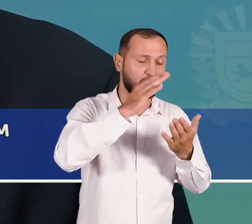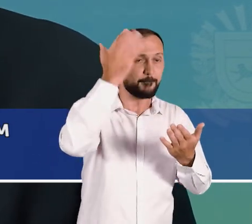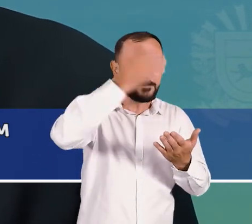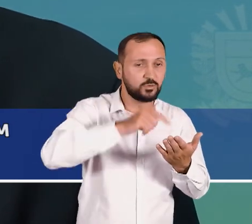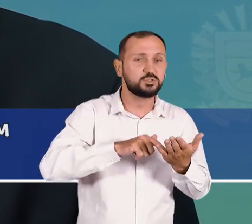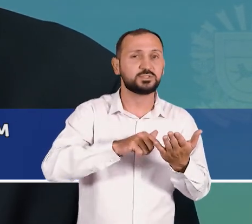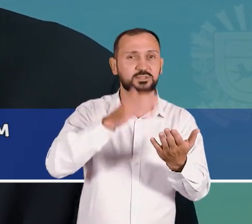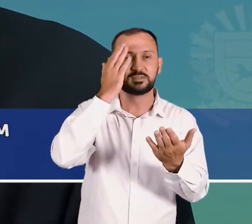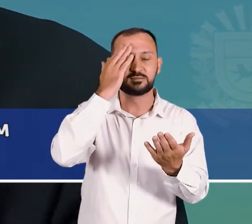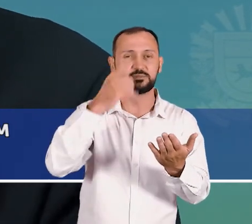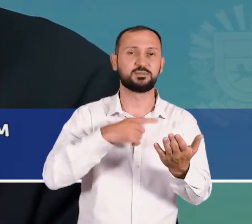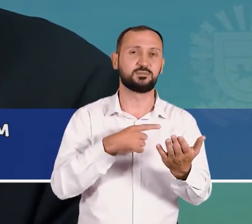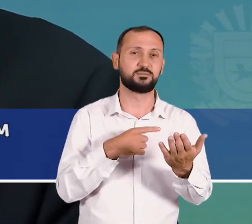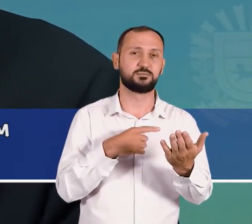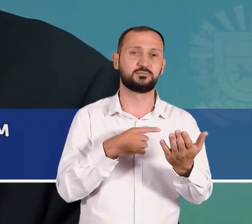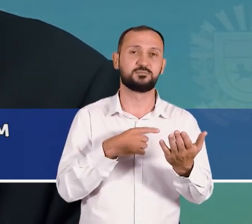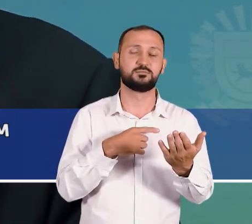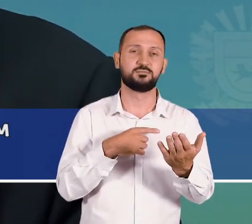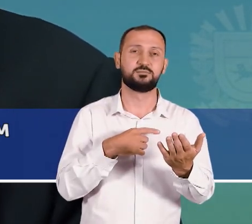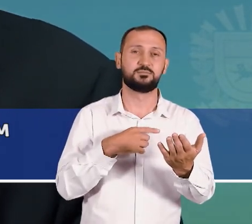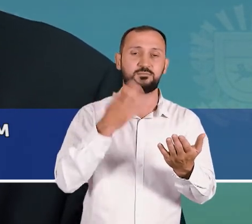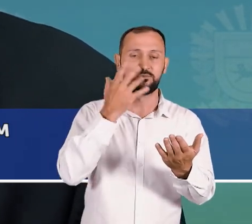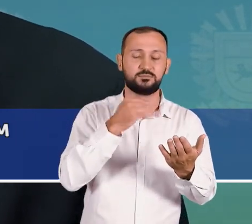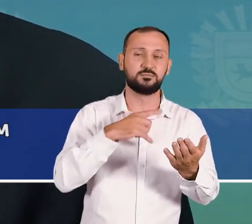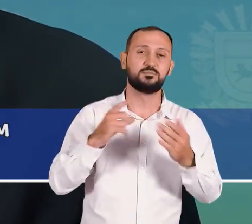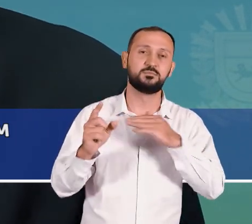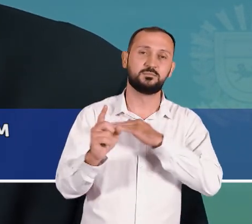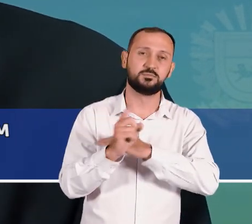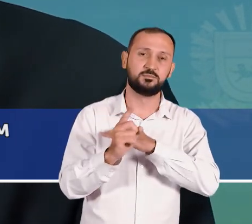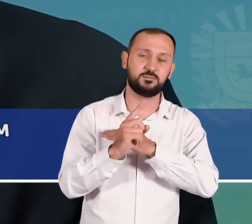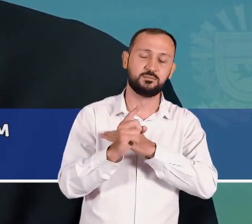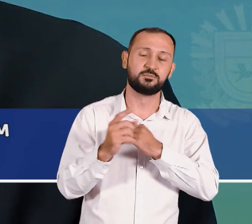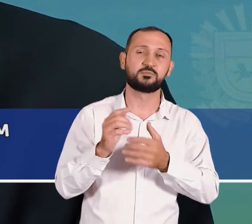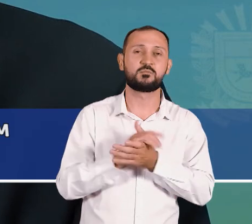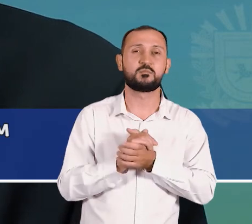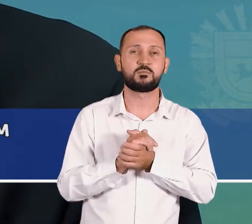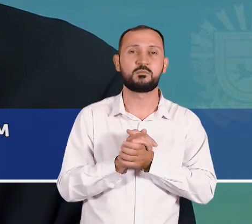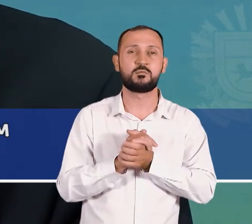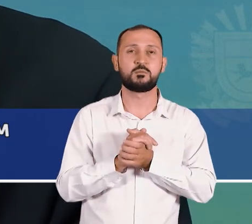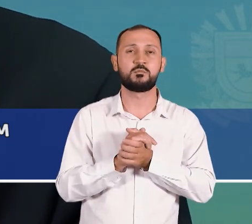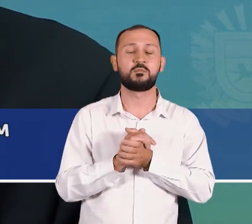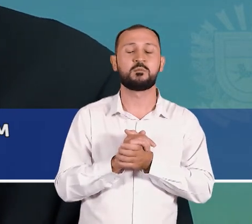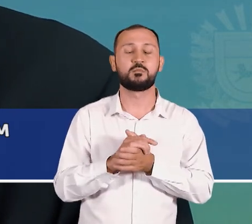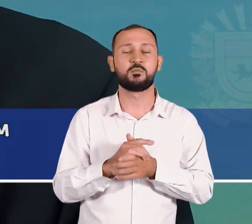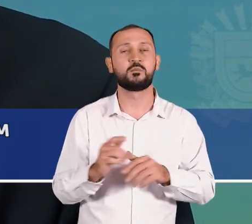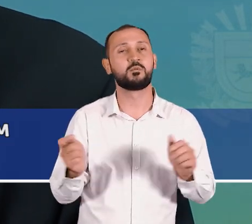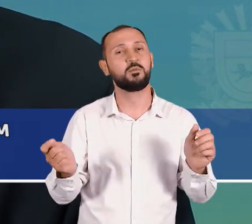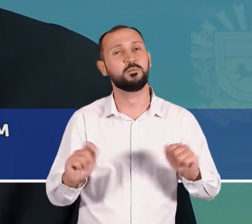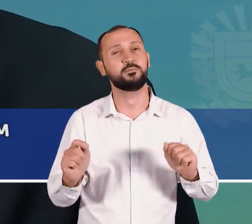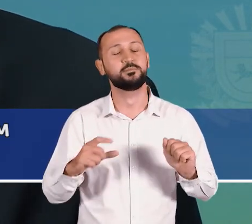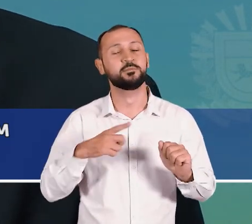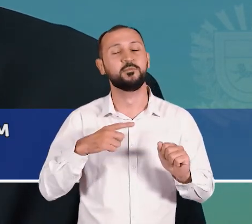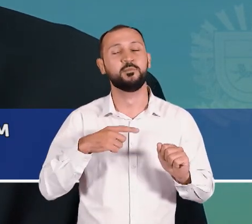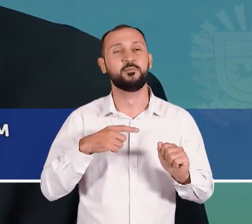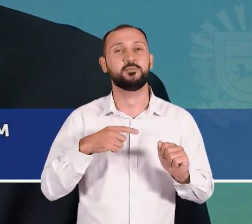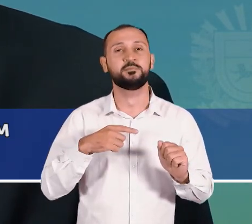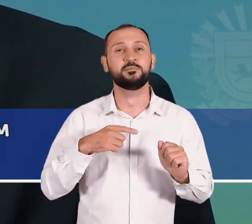já, esse jovem, né, essas crianças serão atendidas, vão ter um atendimento para